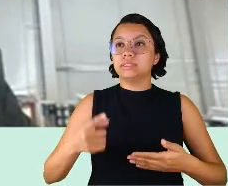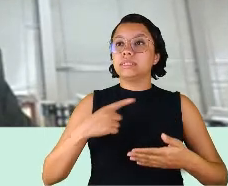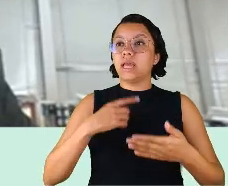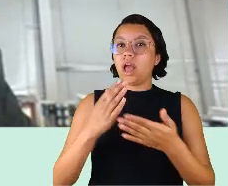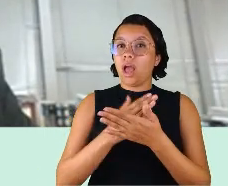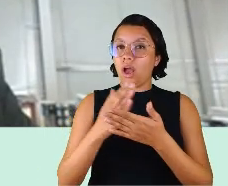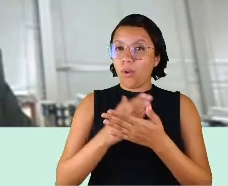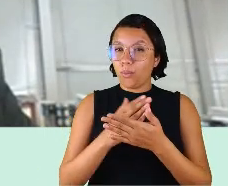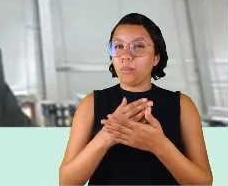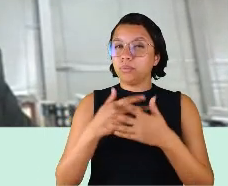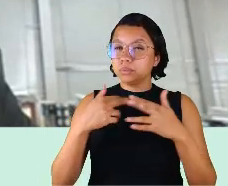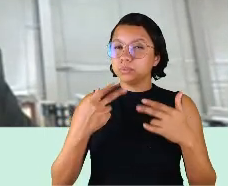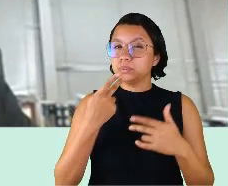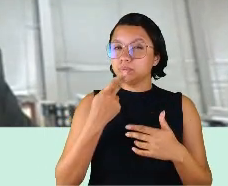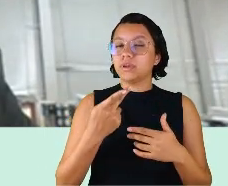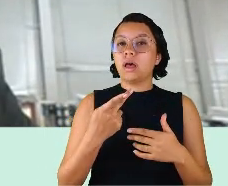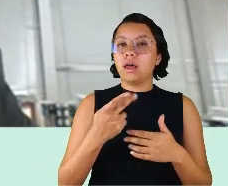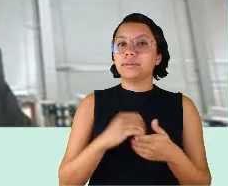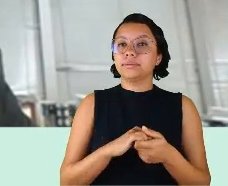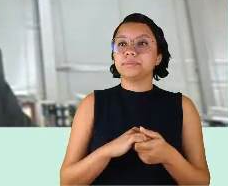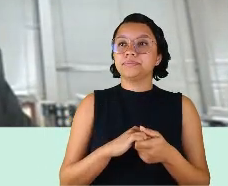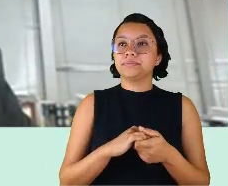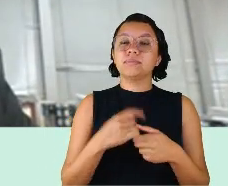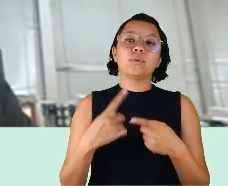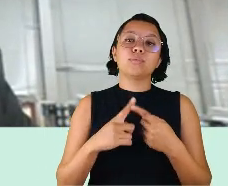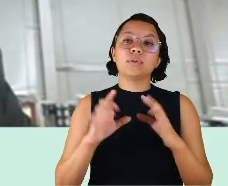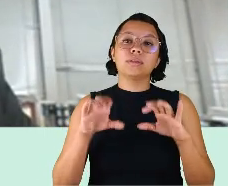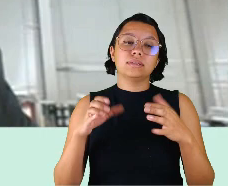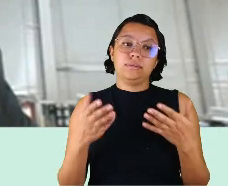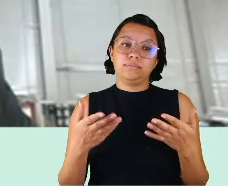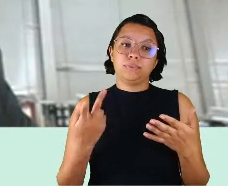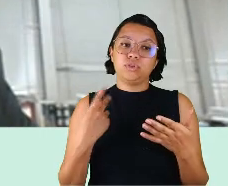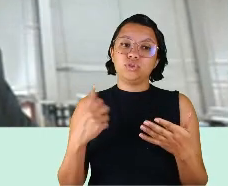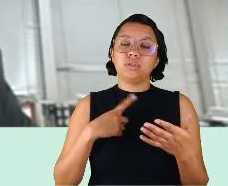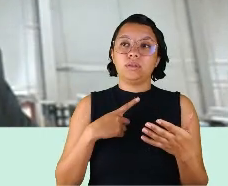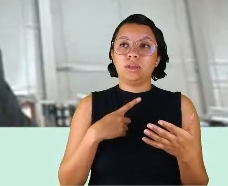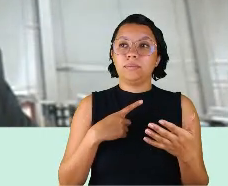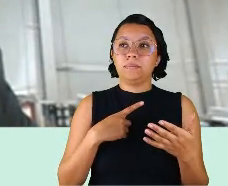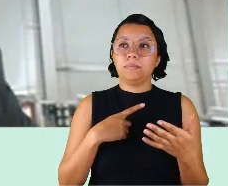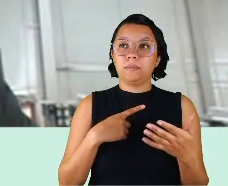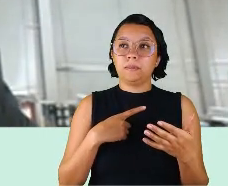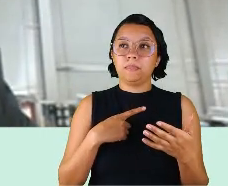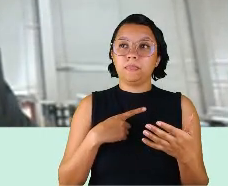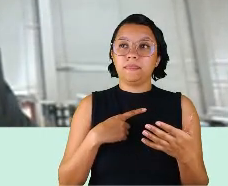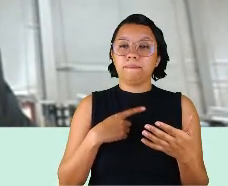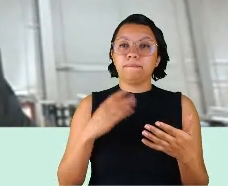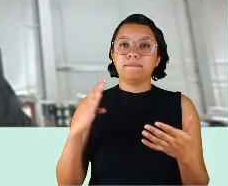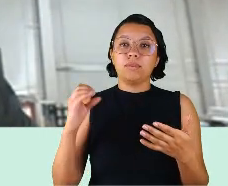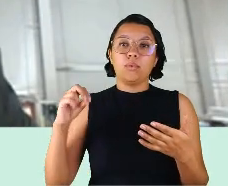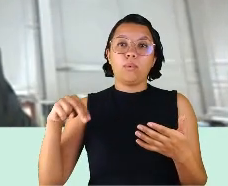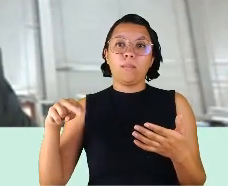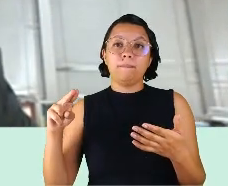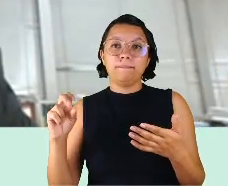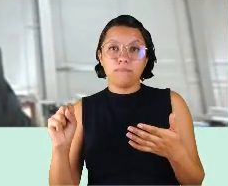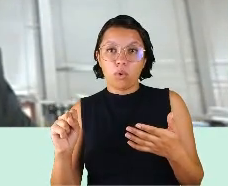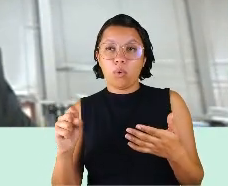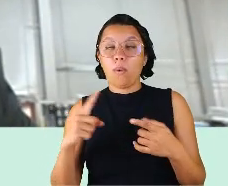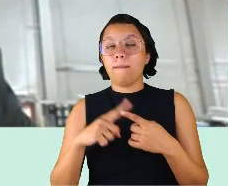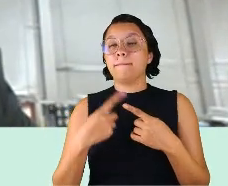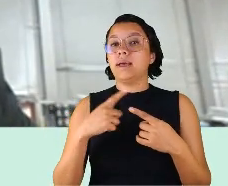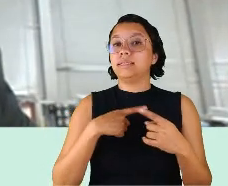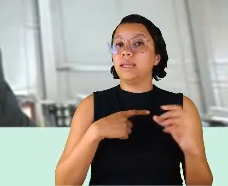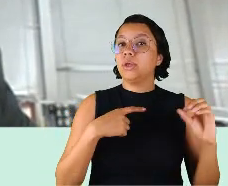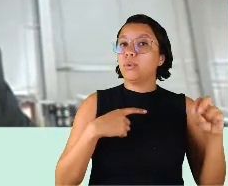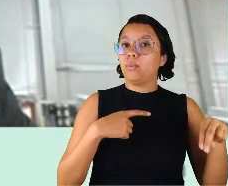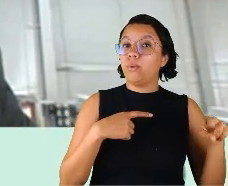alguma disposição a respeito, né? Porque, assim, a gente tem os bônus, mas tem os ônus também,